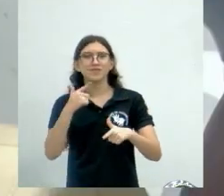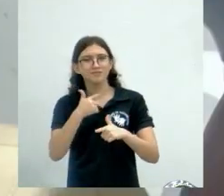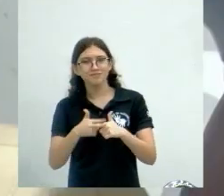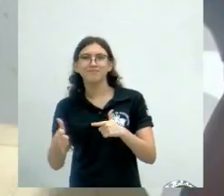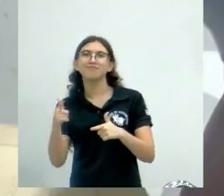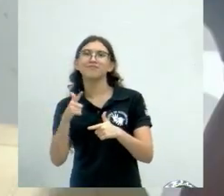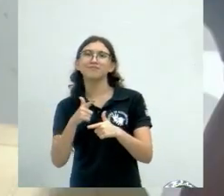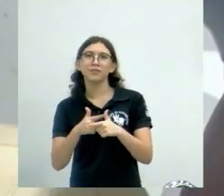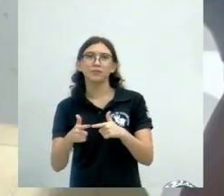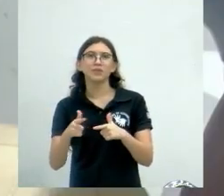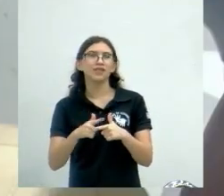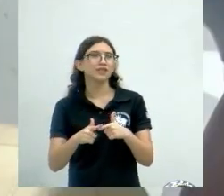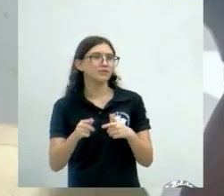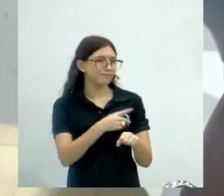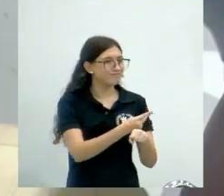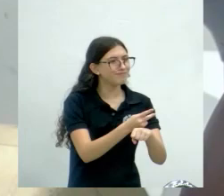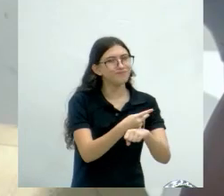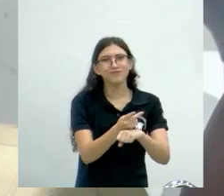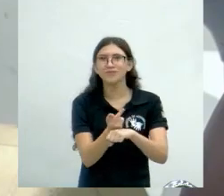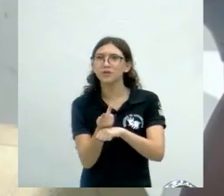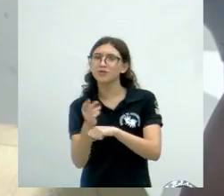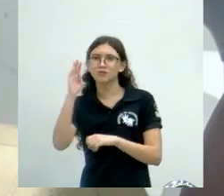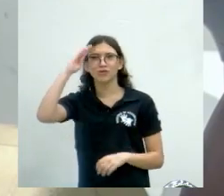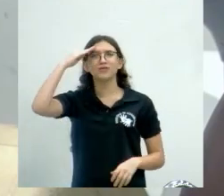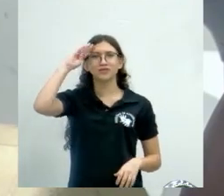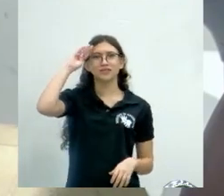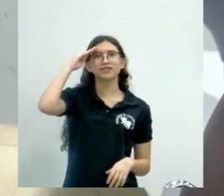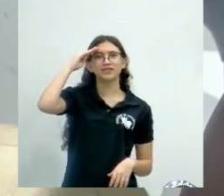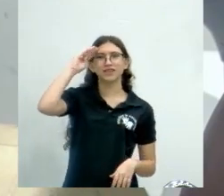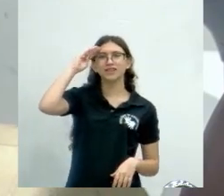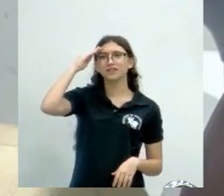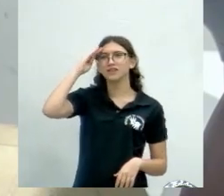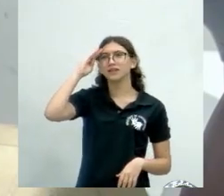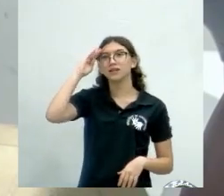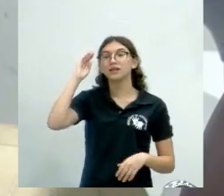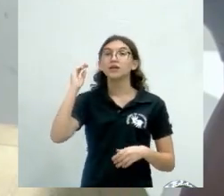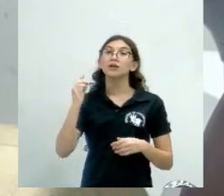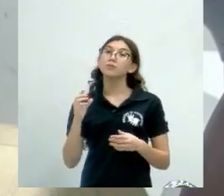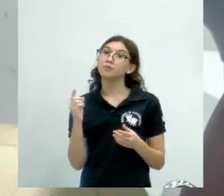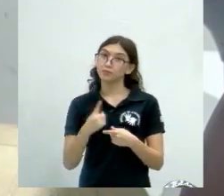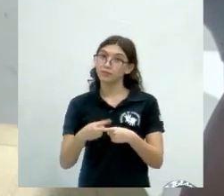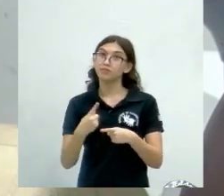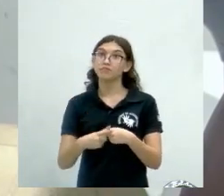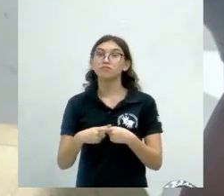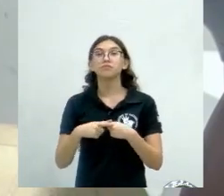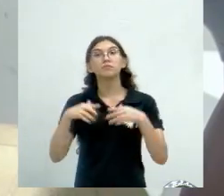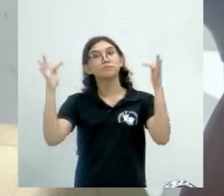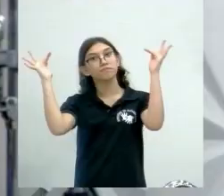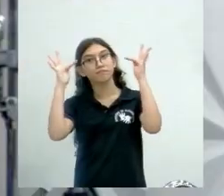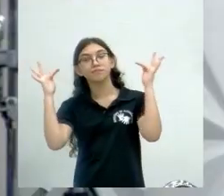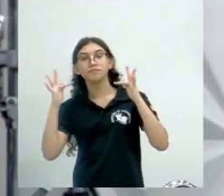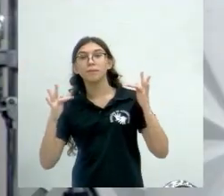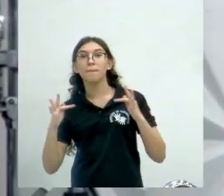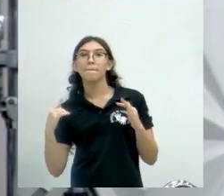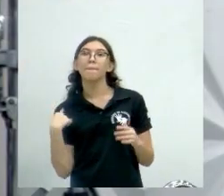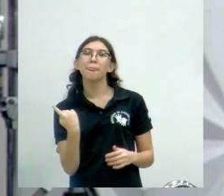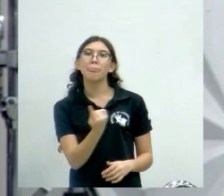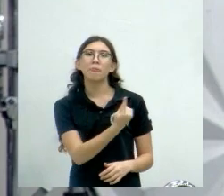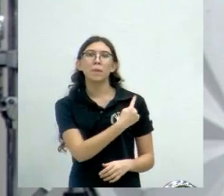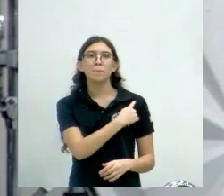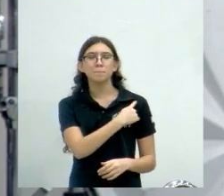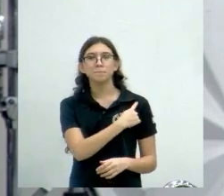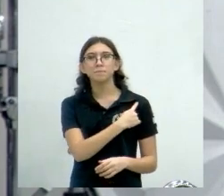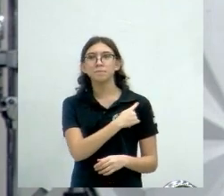de compreensão, de discernimento, justamente porque querem ser felizes. E eu acho que isso é uma coisa que a nossa sociedade tem pregado cada